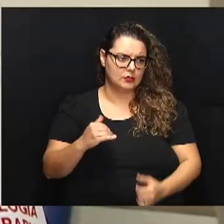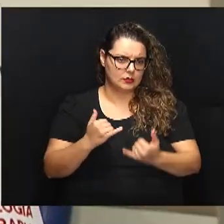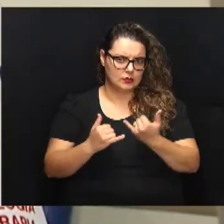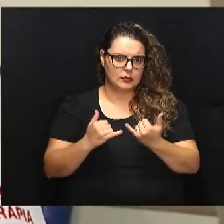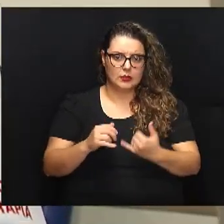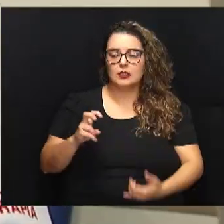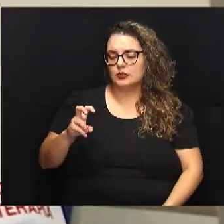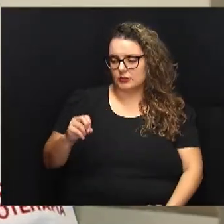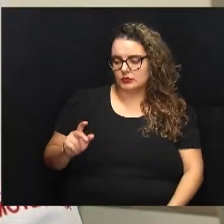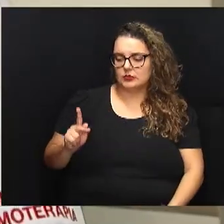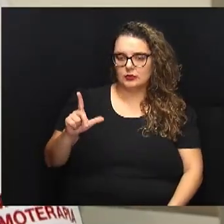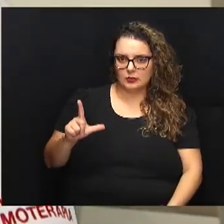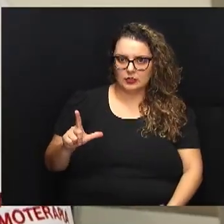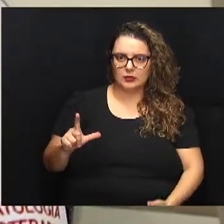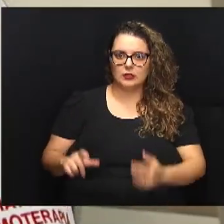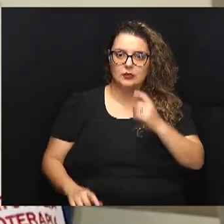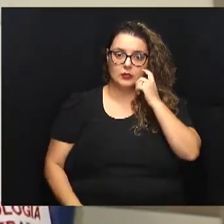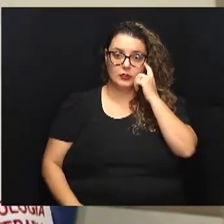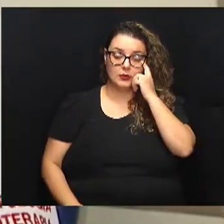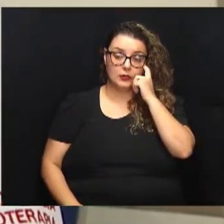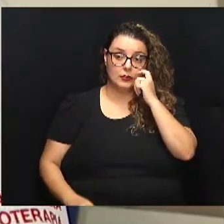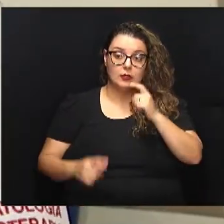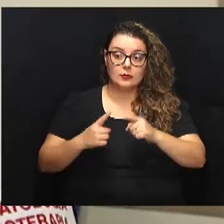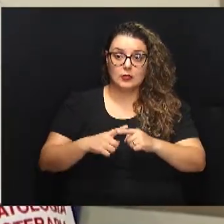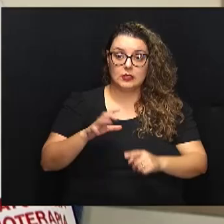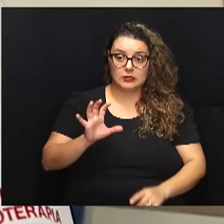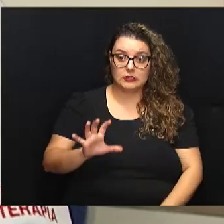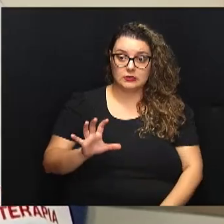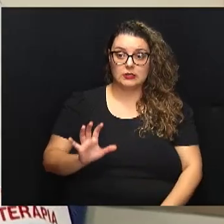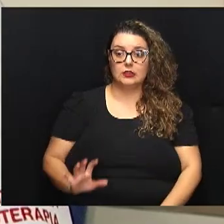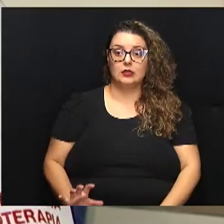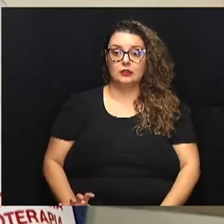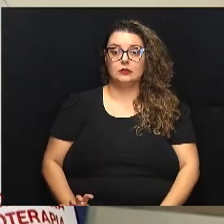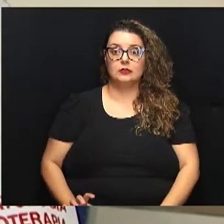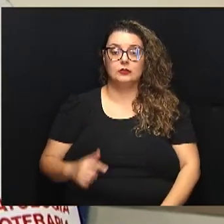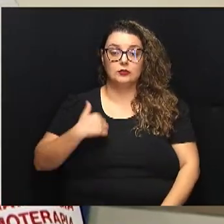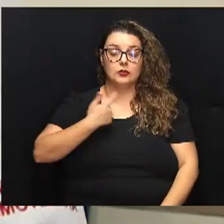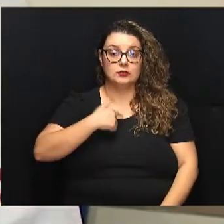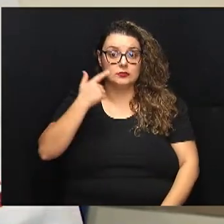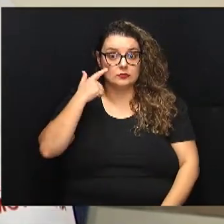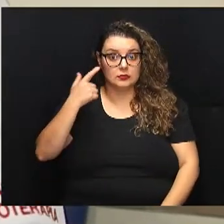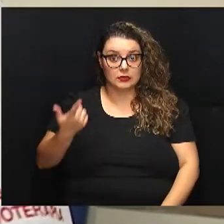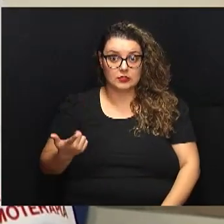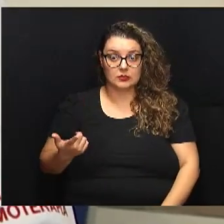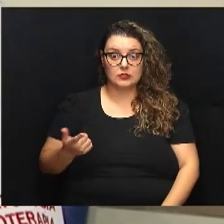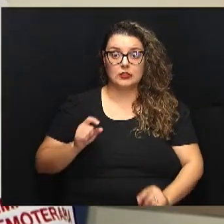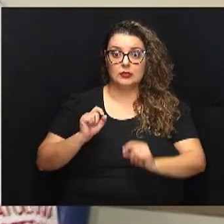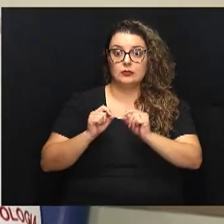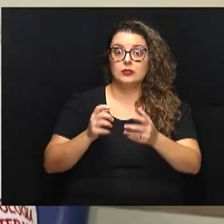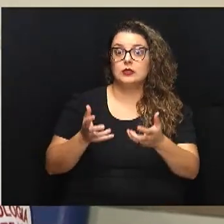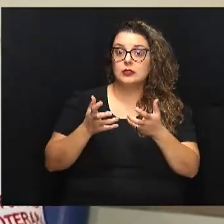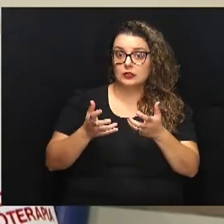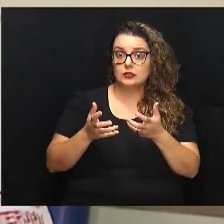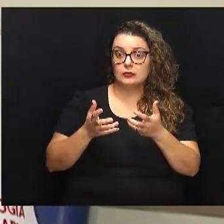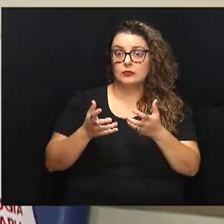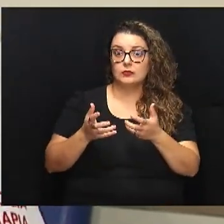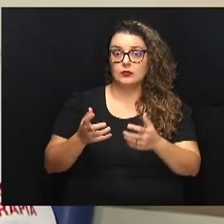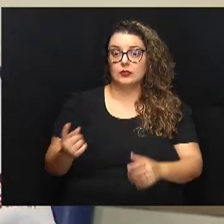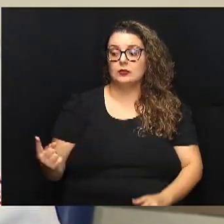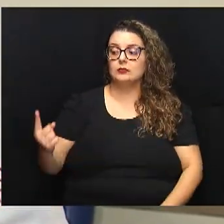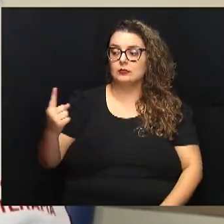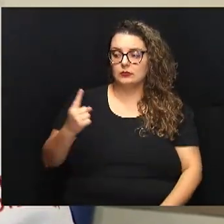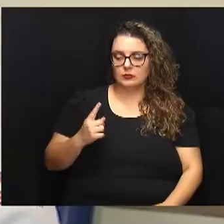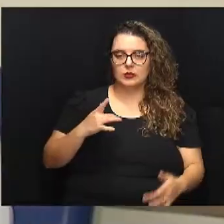de 50 quilos. Né? Isso porque exatamente estamos pensando, o que a gente quer? A gente quer que o doador